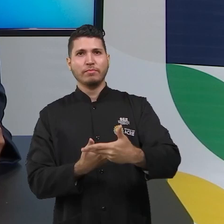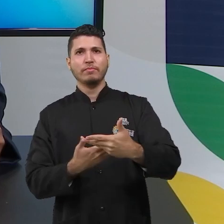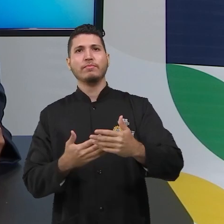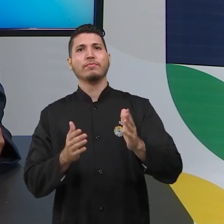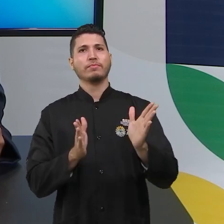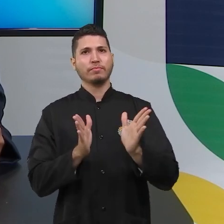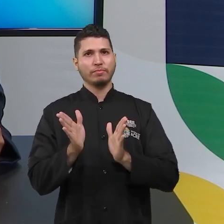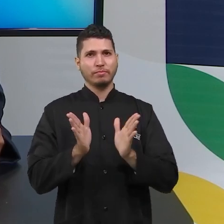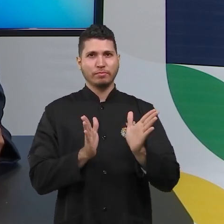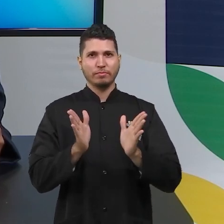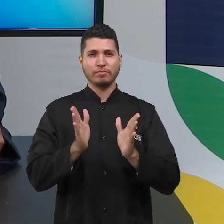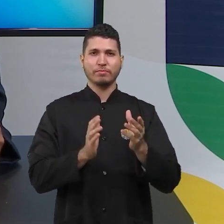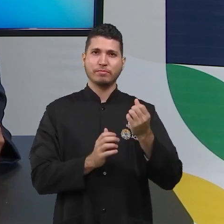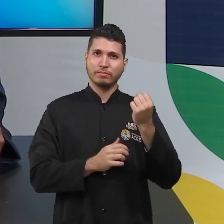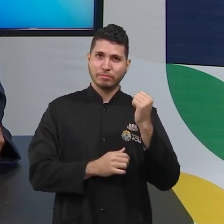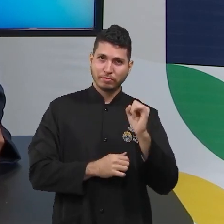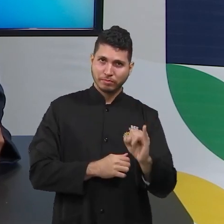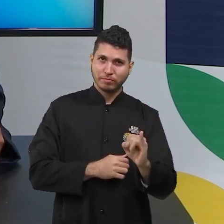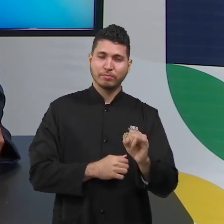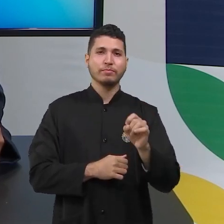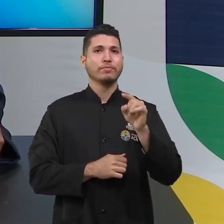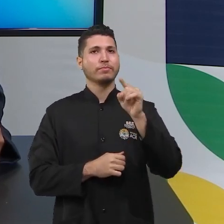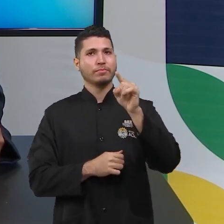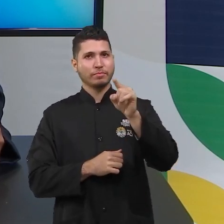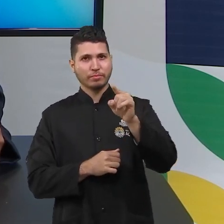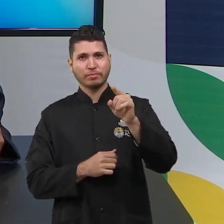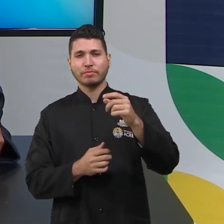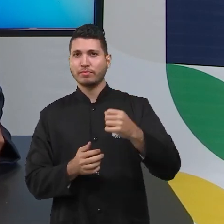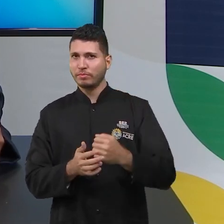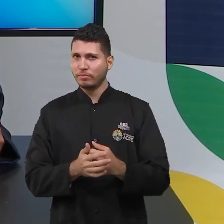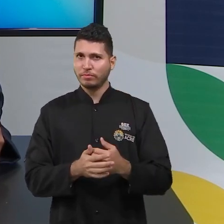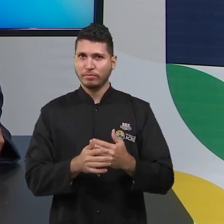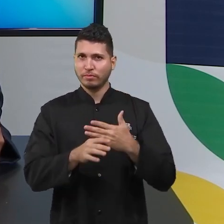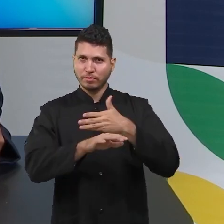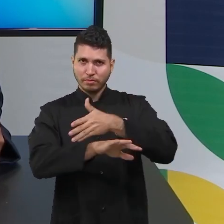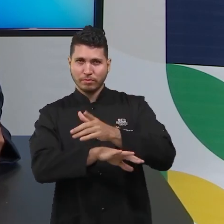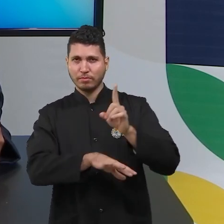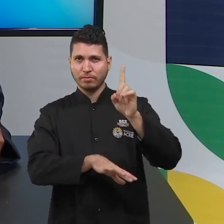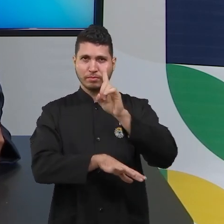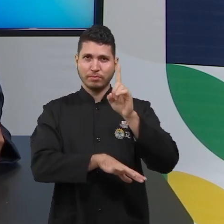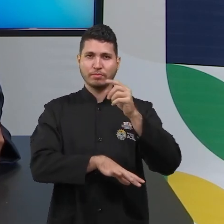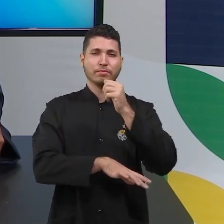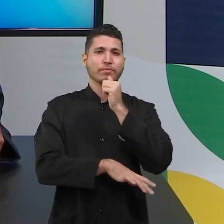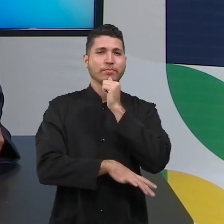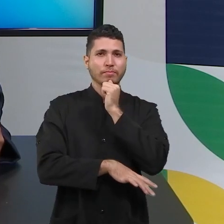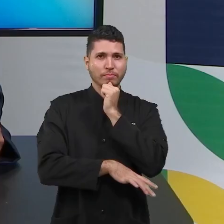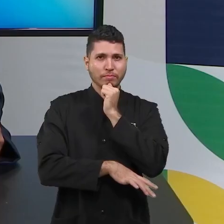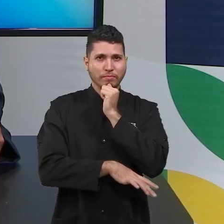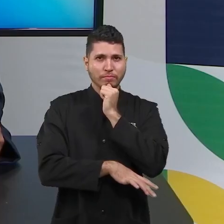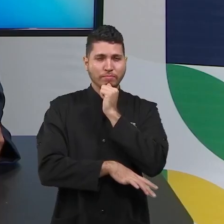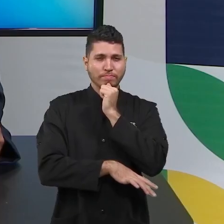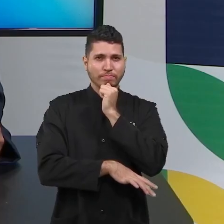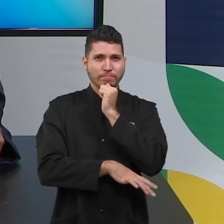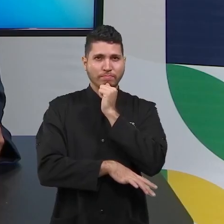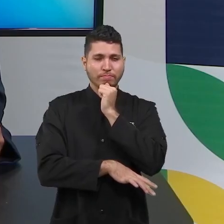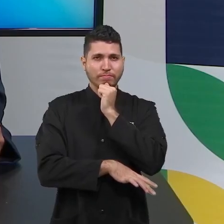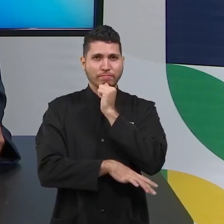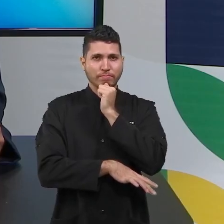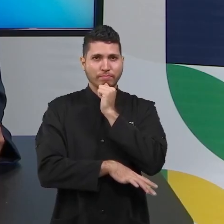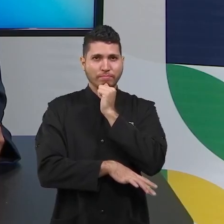você não teve a oportunidade de conhecer museu virtual ou até um museu físico mesmo, que conta